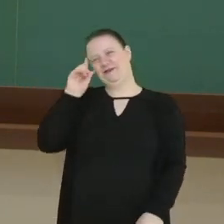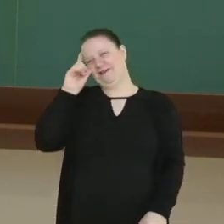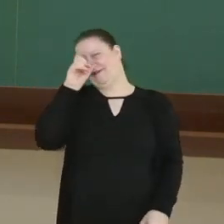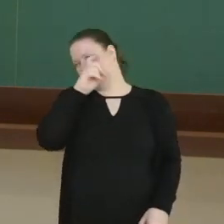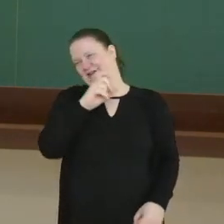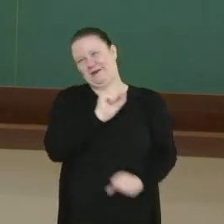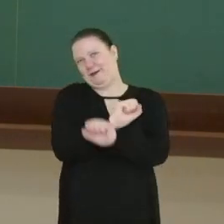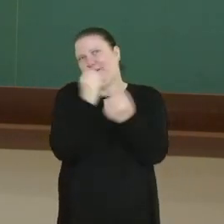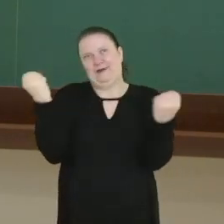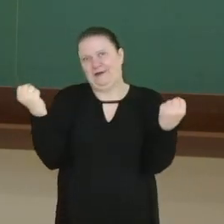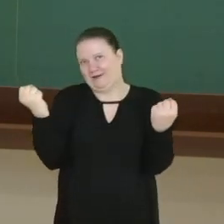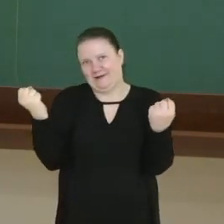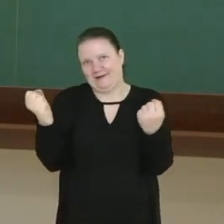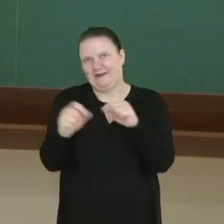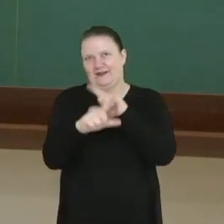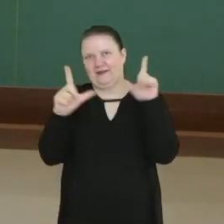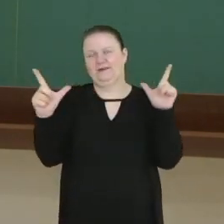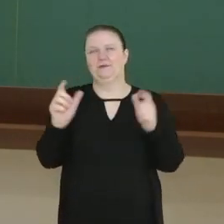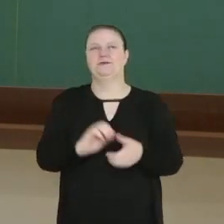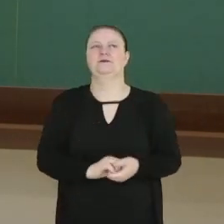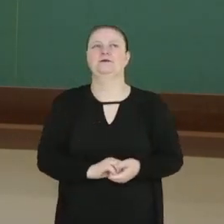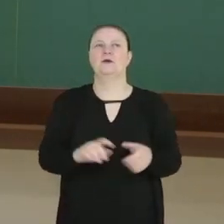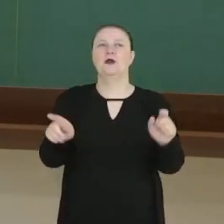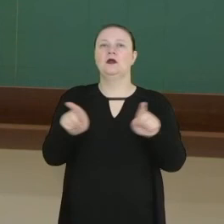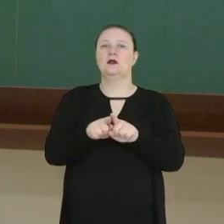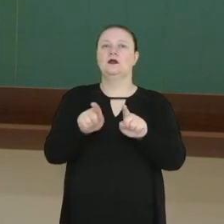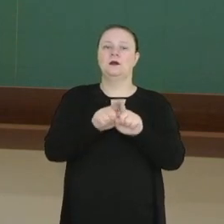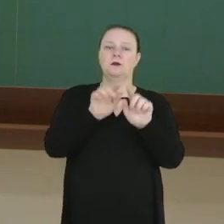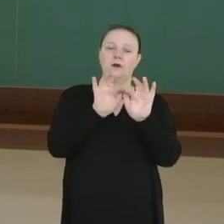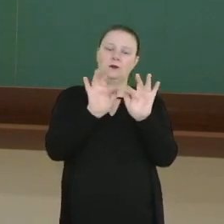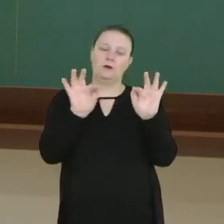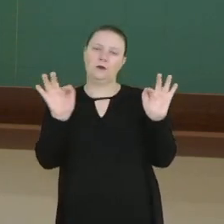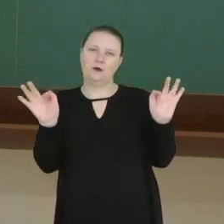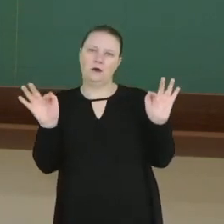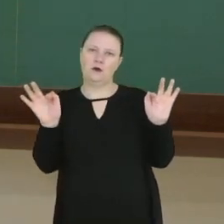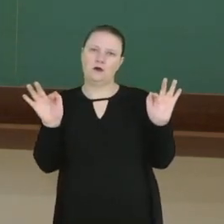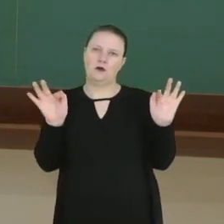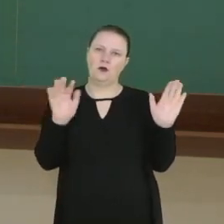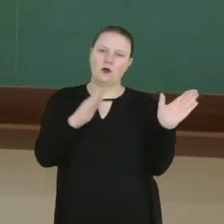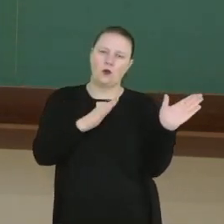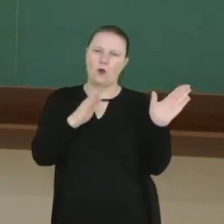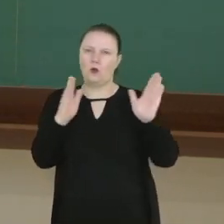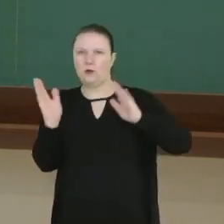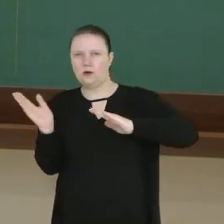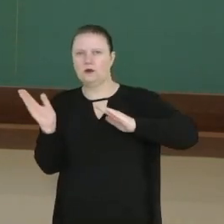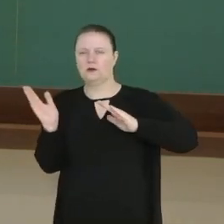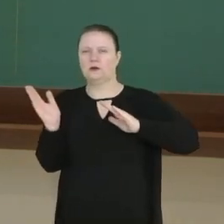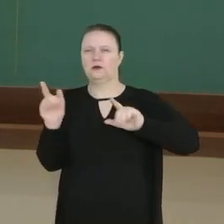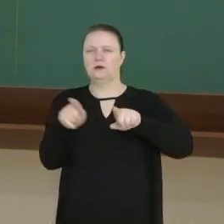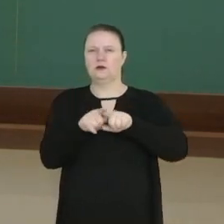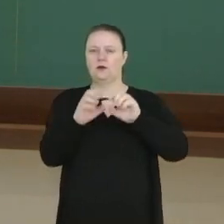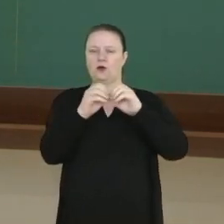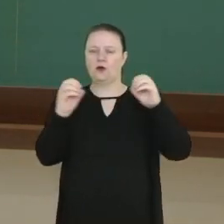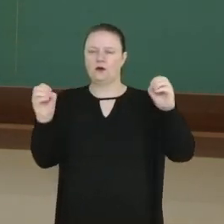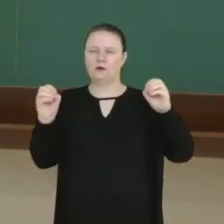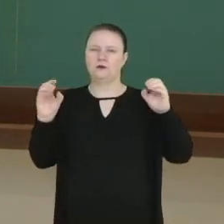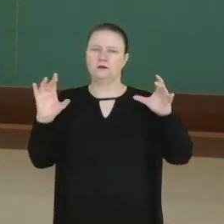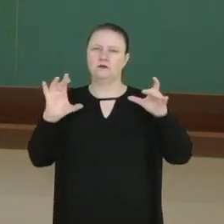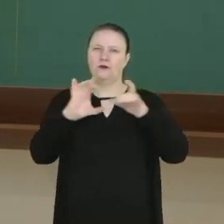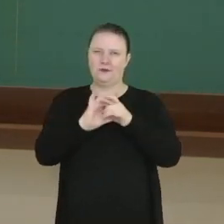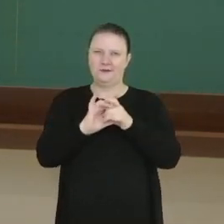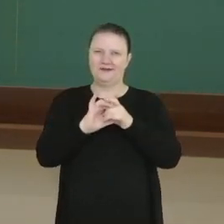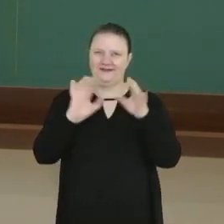certo modo, né. Compreendemos o que é período composto por orações coordenadas, beleza?